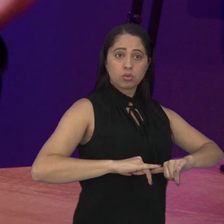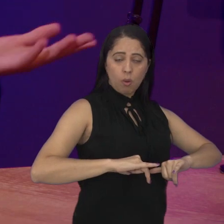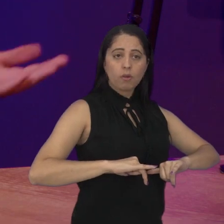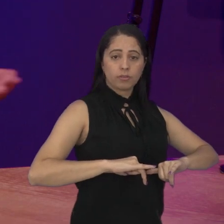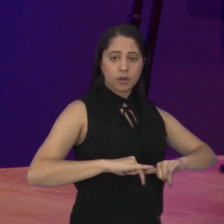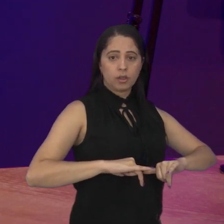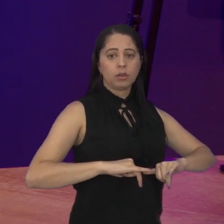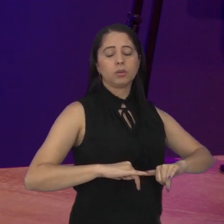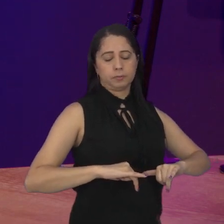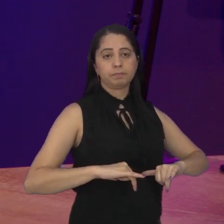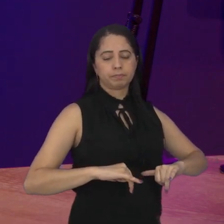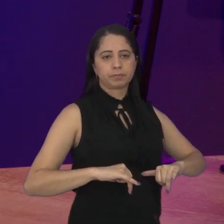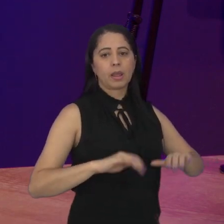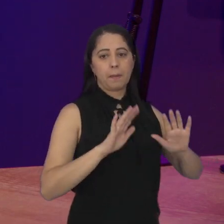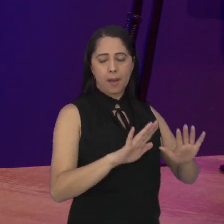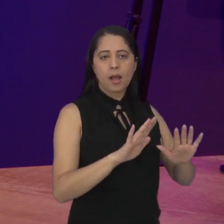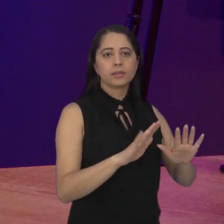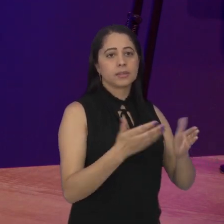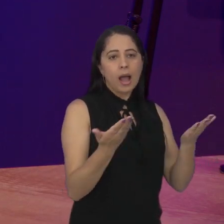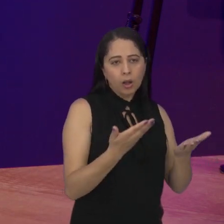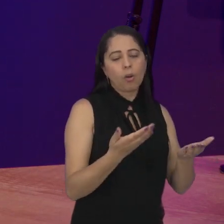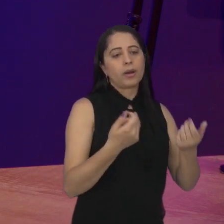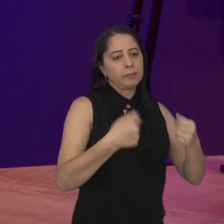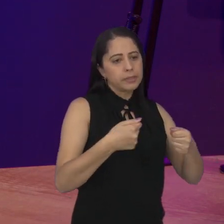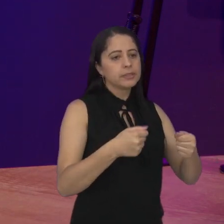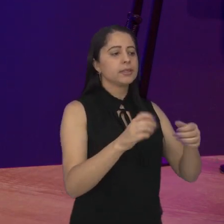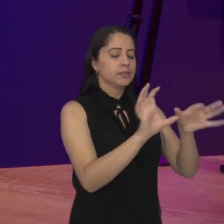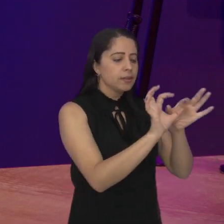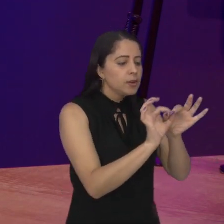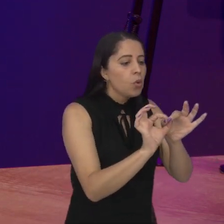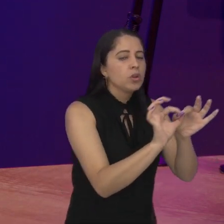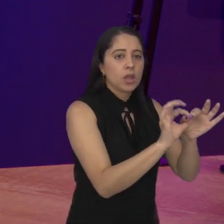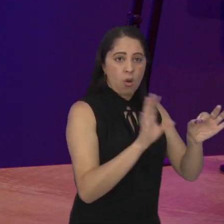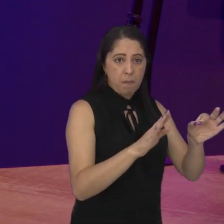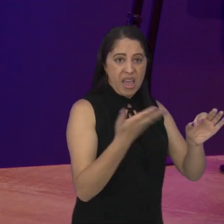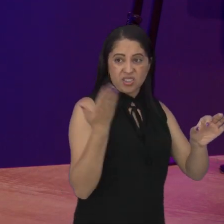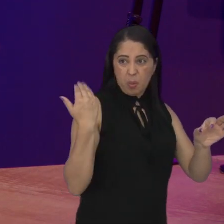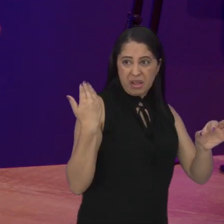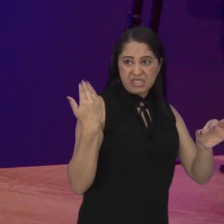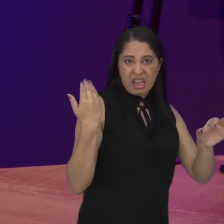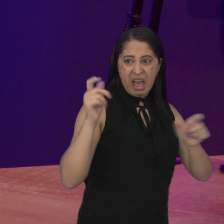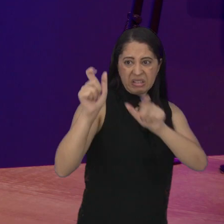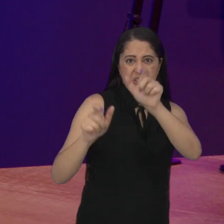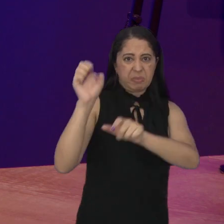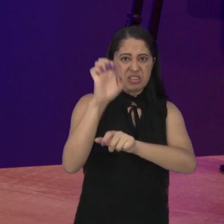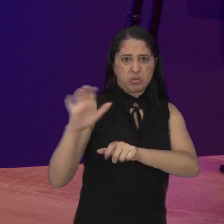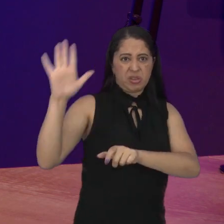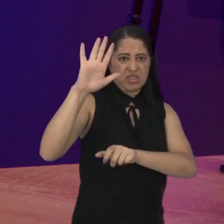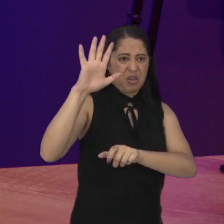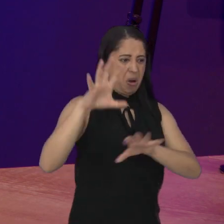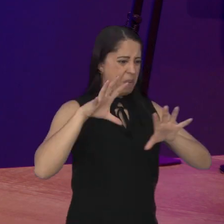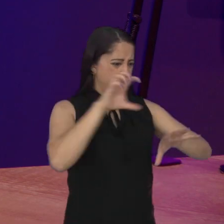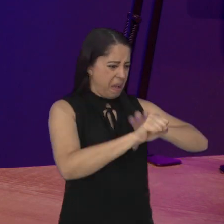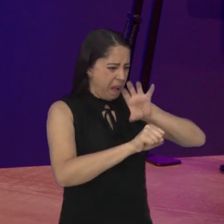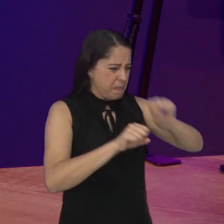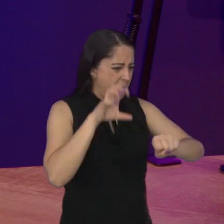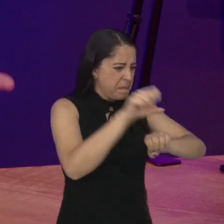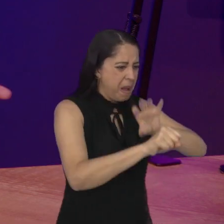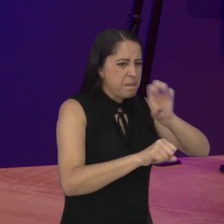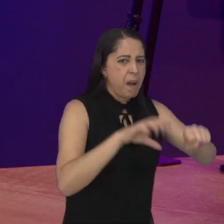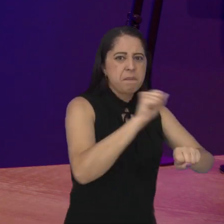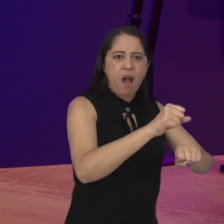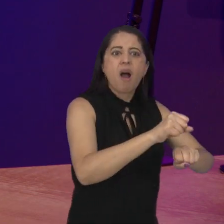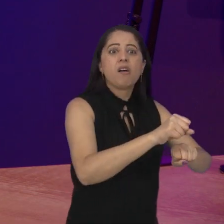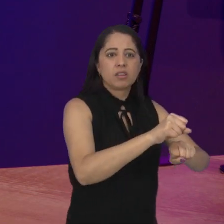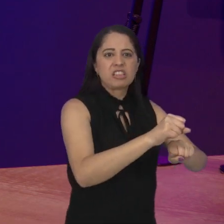assim, lógico que hoje eu acredito que a gente tenta viver em harmonia, mas no começo, né, os europeus eles chegaram para assim, tipo, governar,